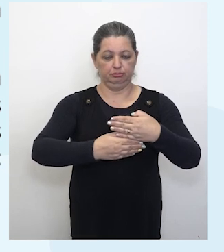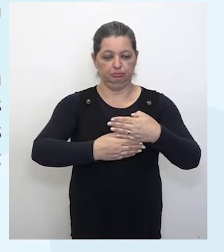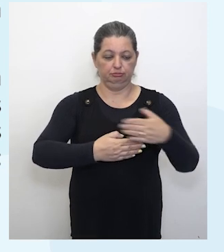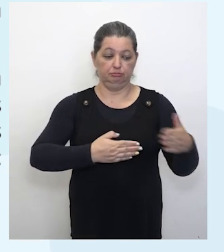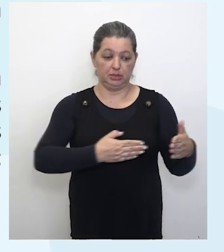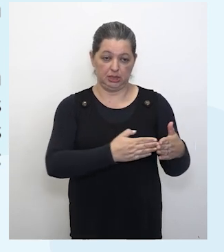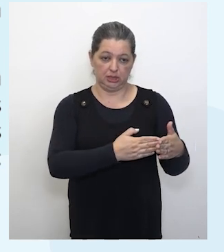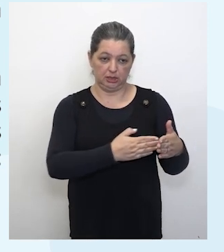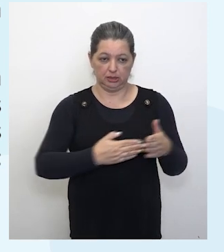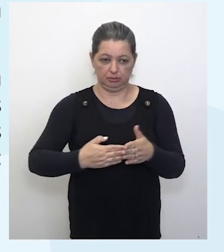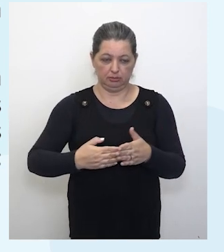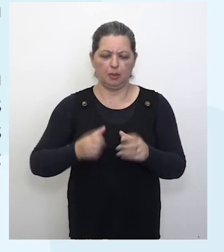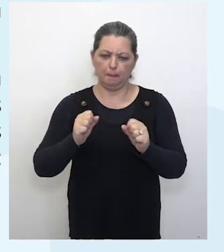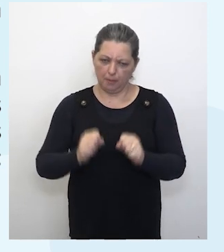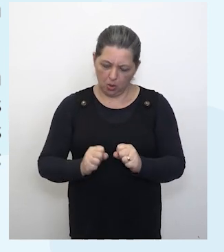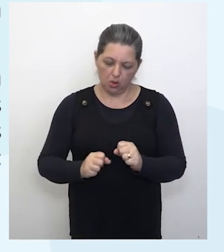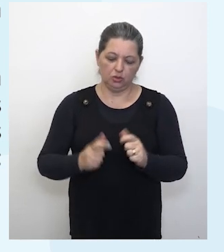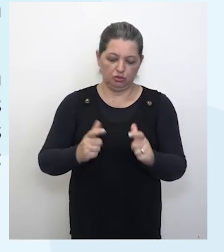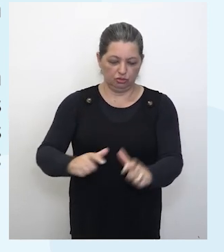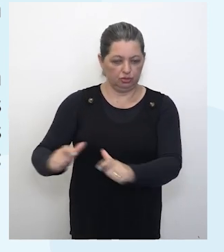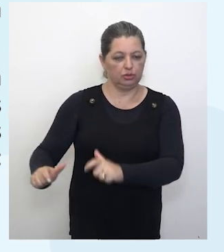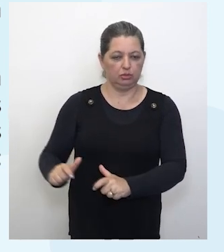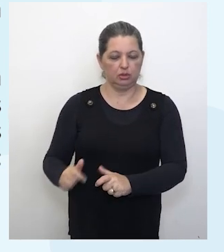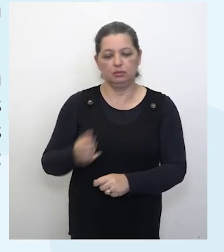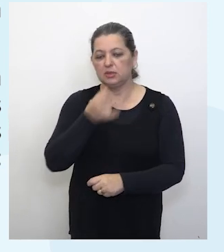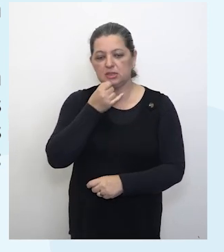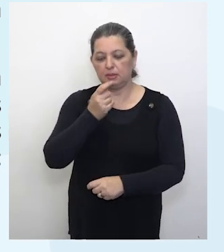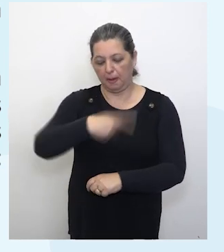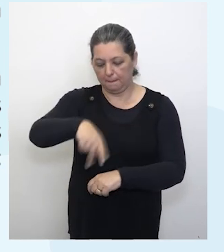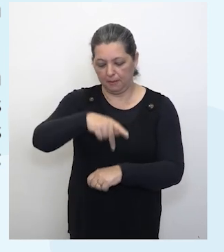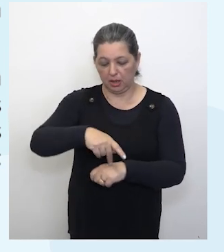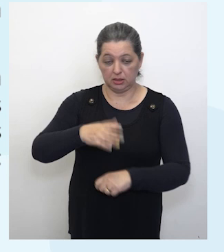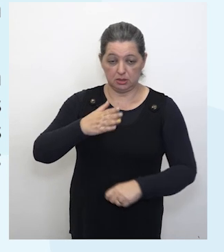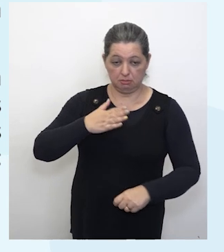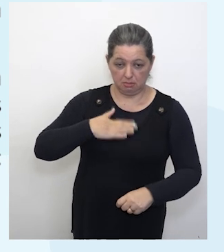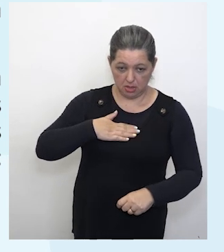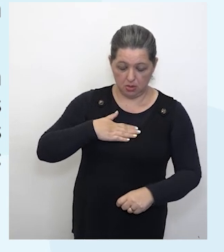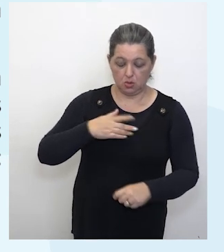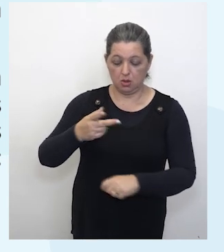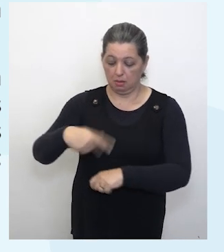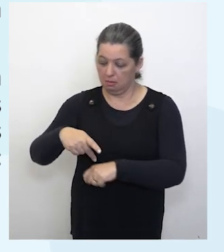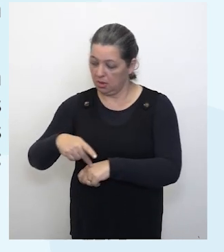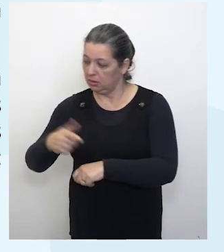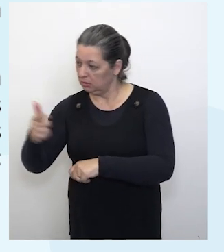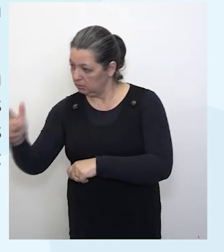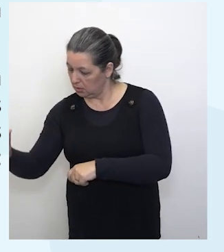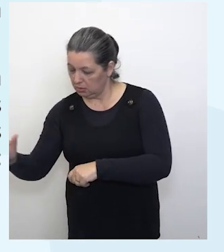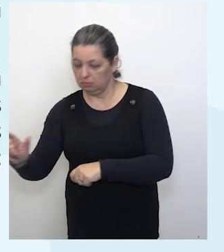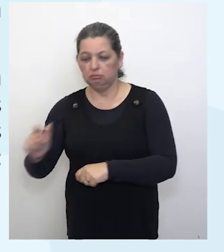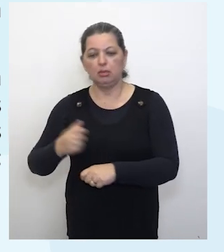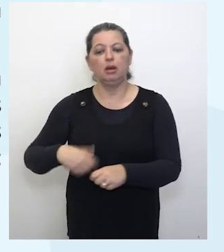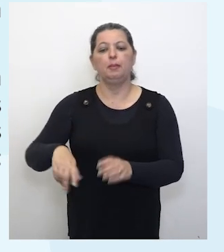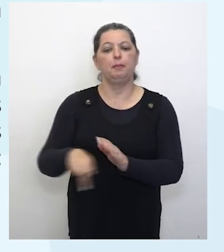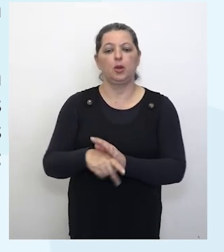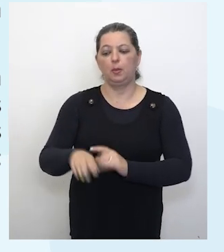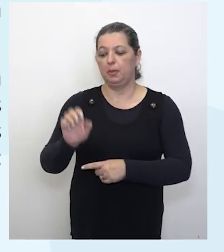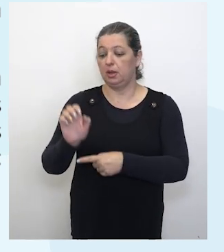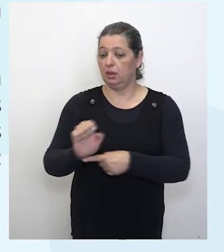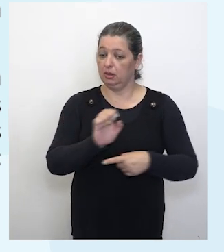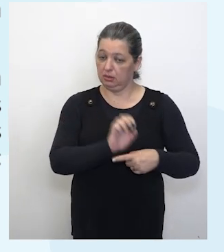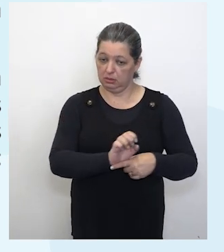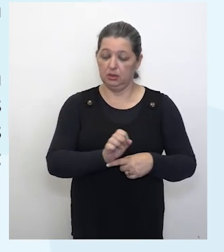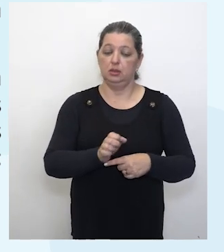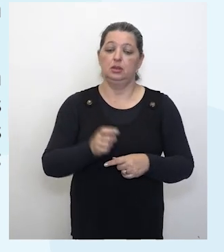ser fronteiras de territórios. Então, aqui é meu país, ali é seu país, aqui é meu estado, aqui é o outro estado. Cultural,